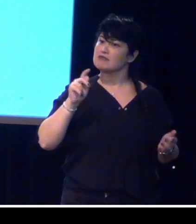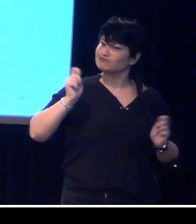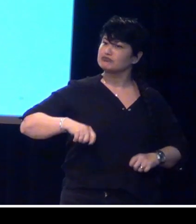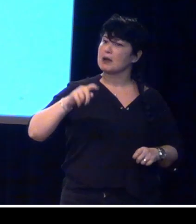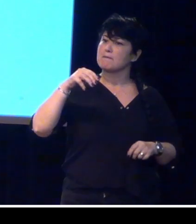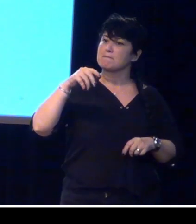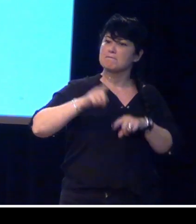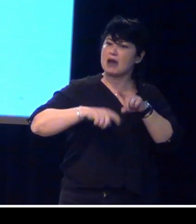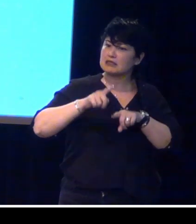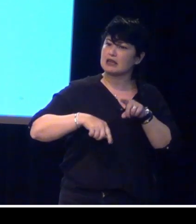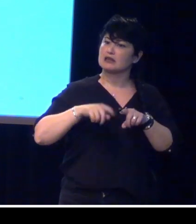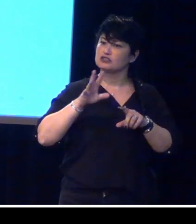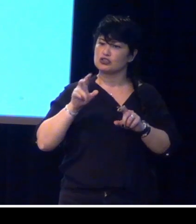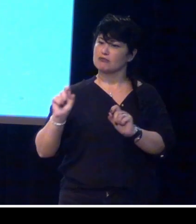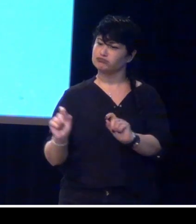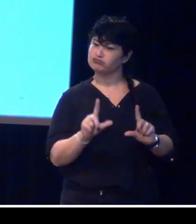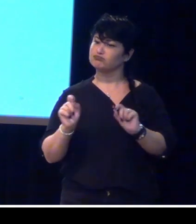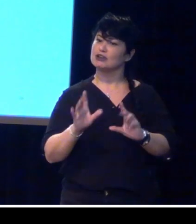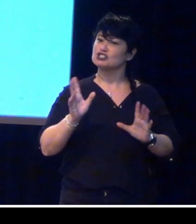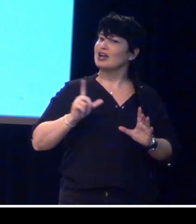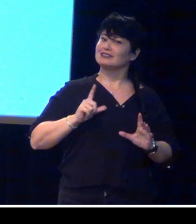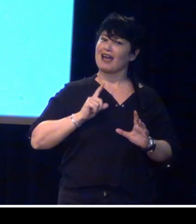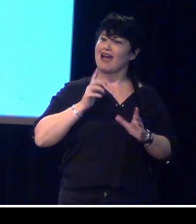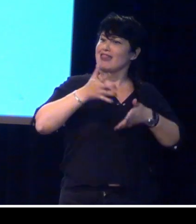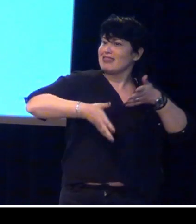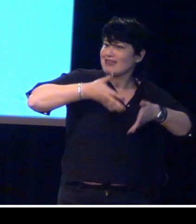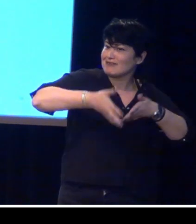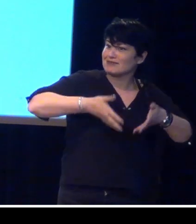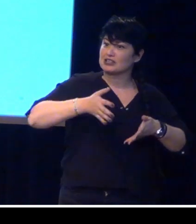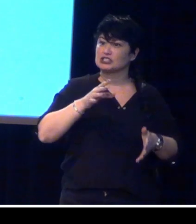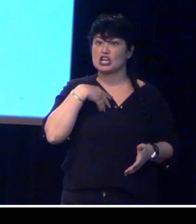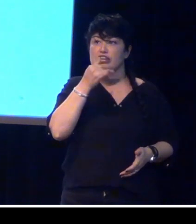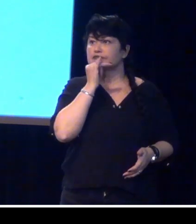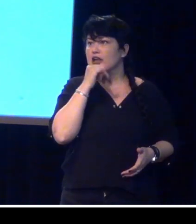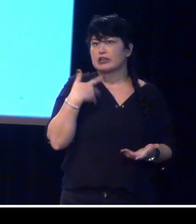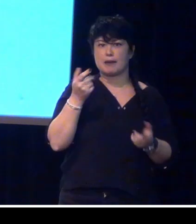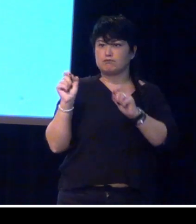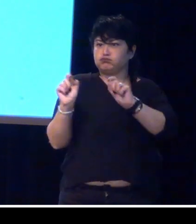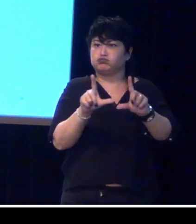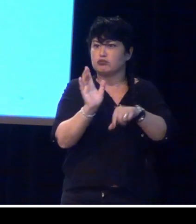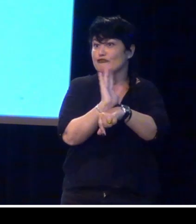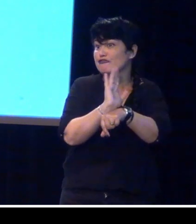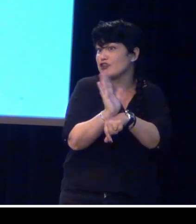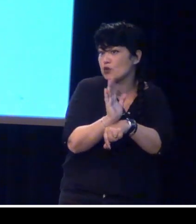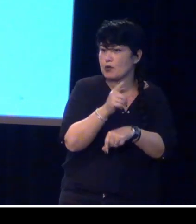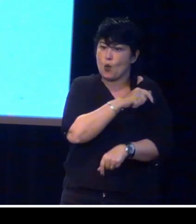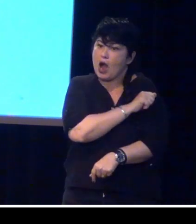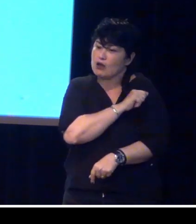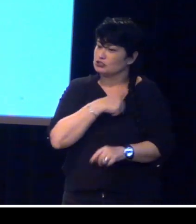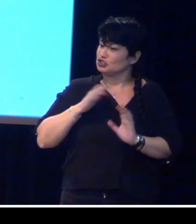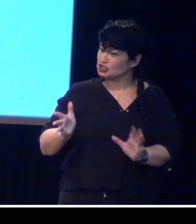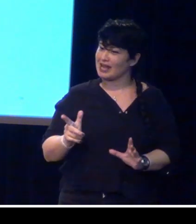material já traduzido para Libras. Se eu quiser passar um filme para um aluno, eu